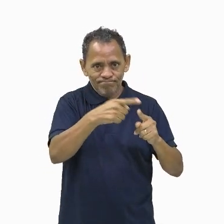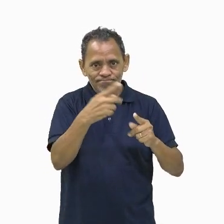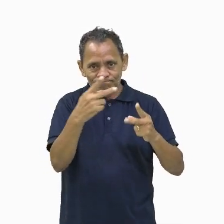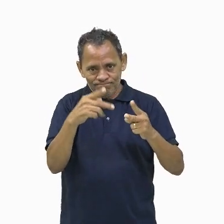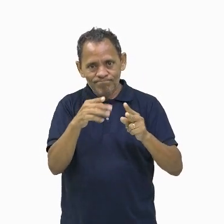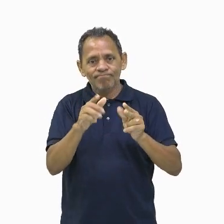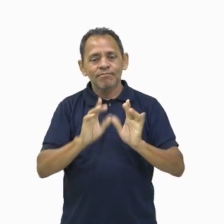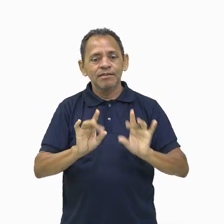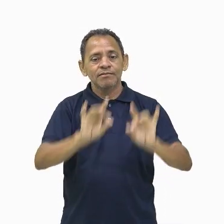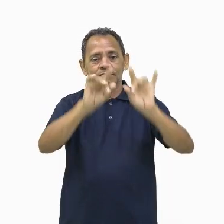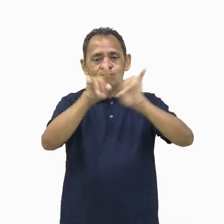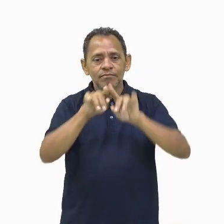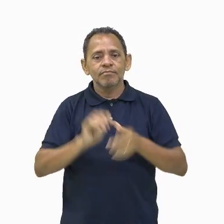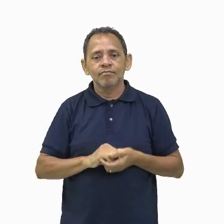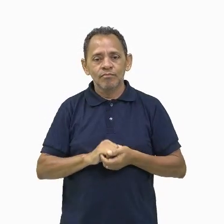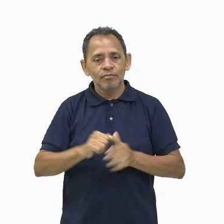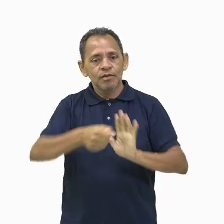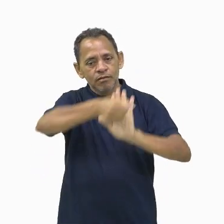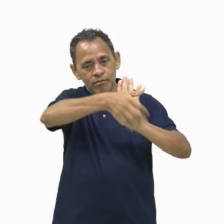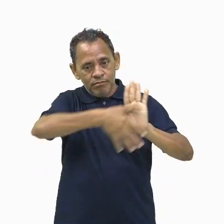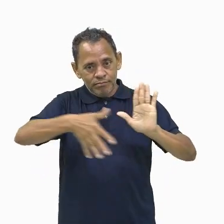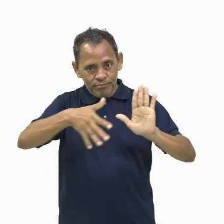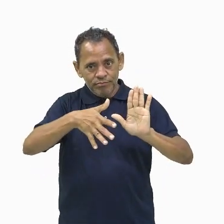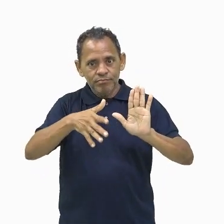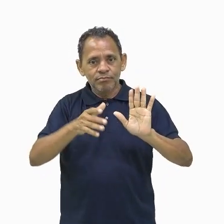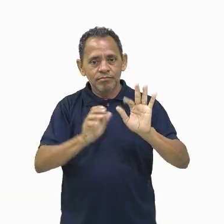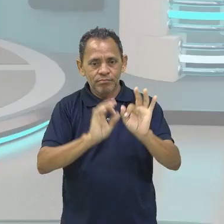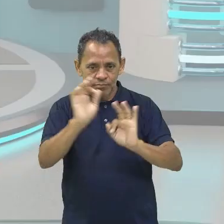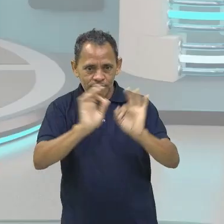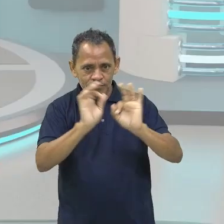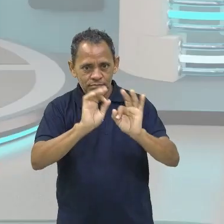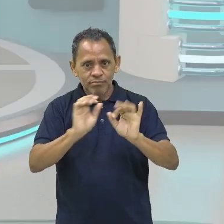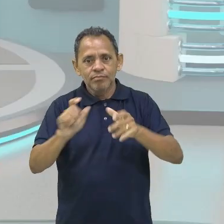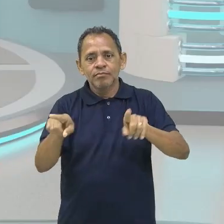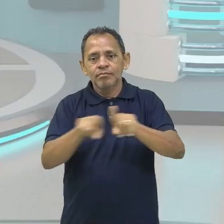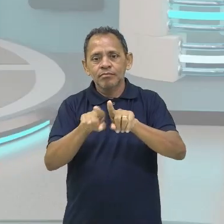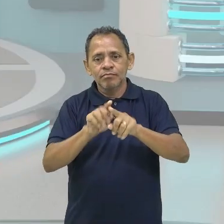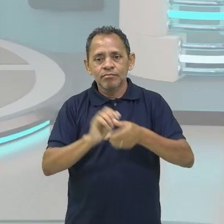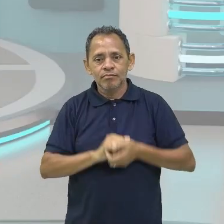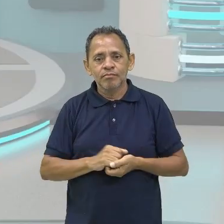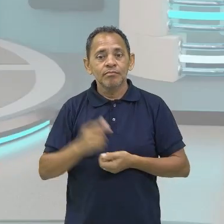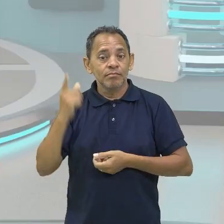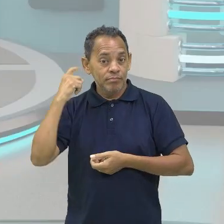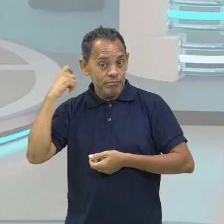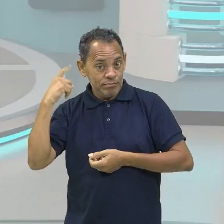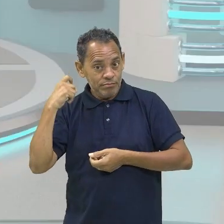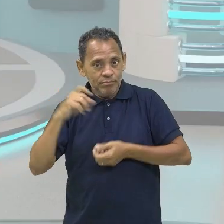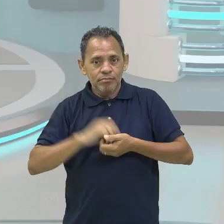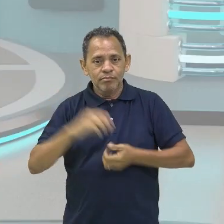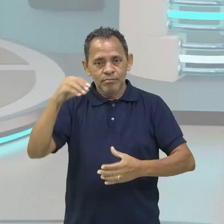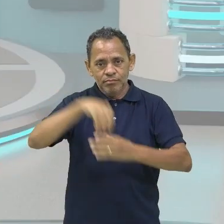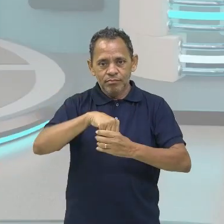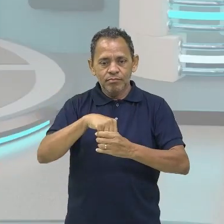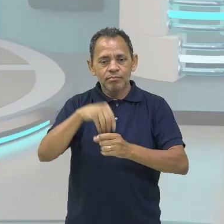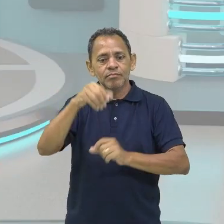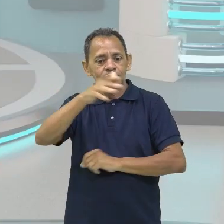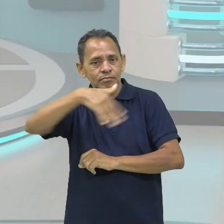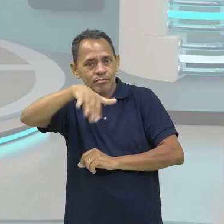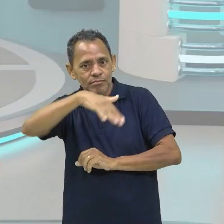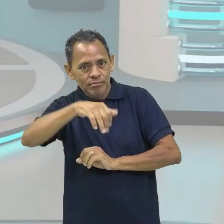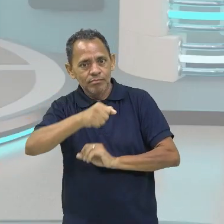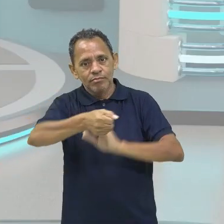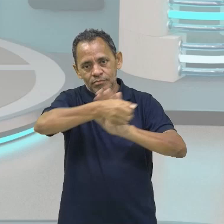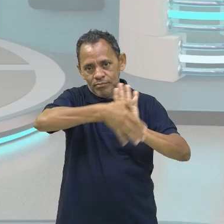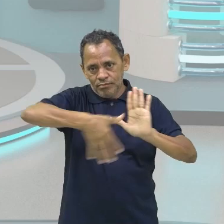as figuras de construção e de som, ok? Porque dentro do universo das figuras de linguagem, nós temos